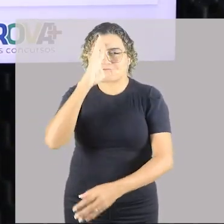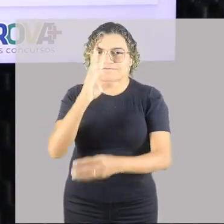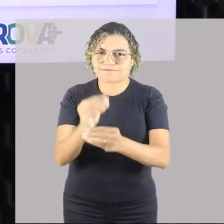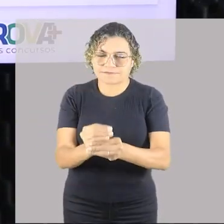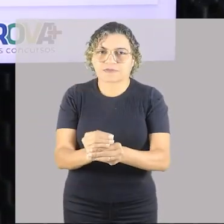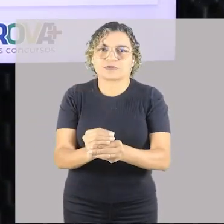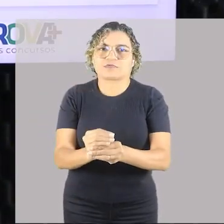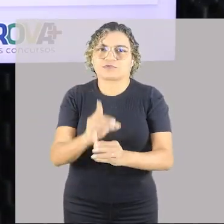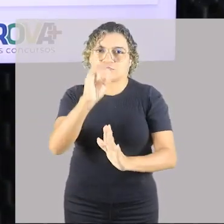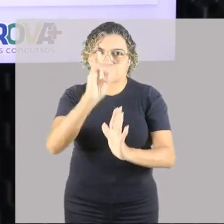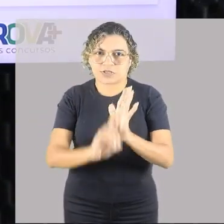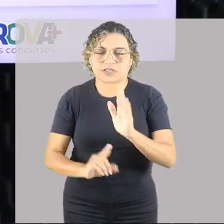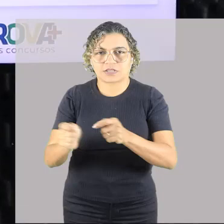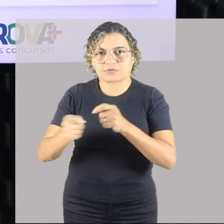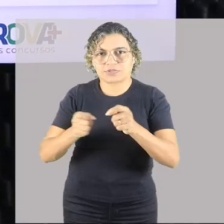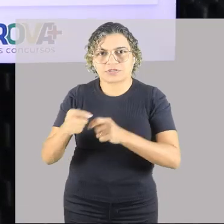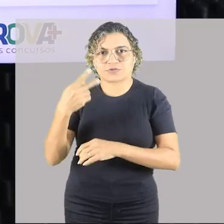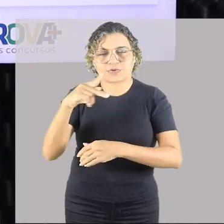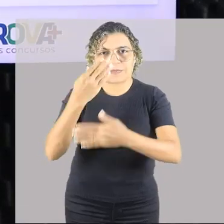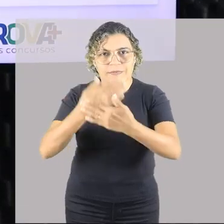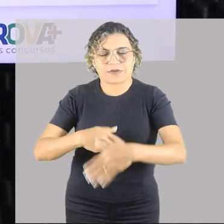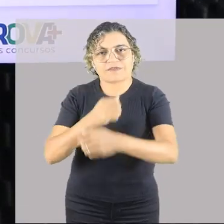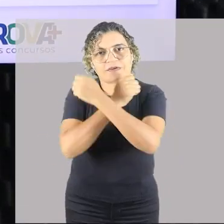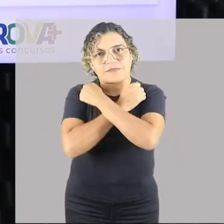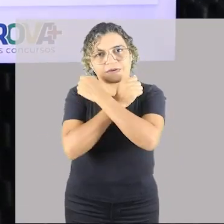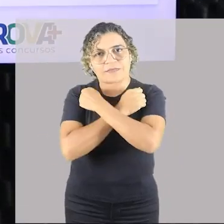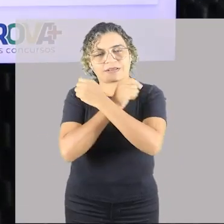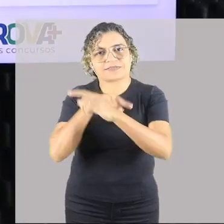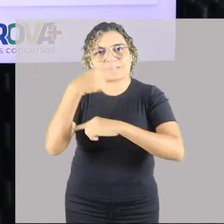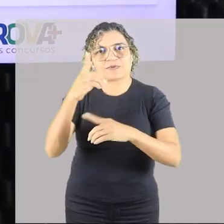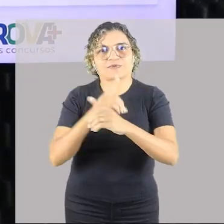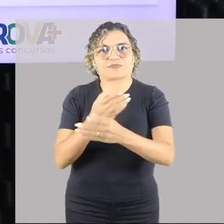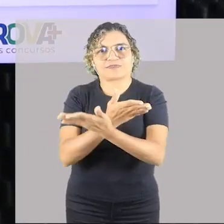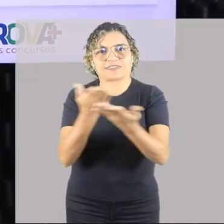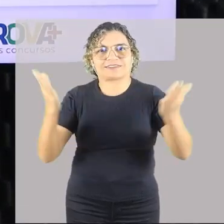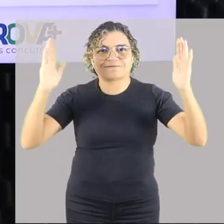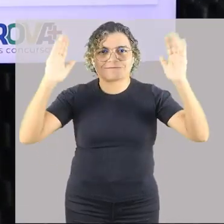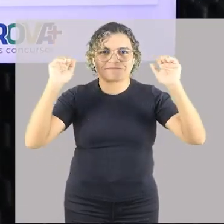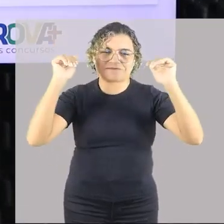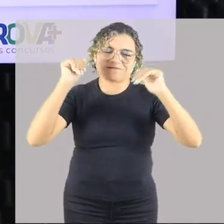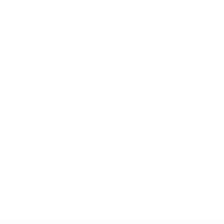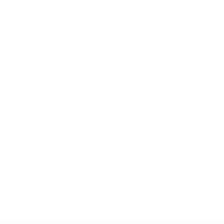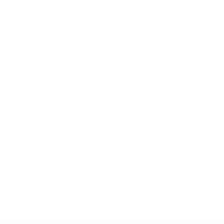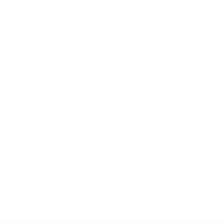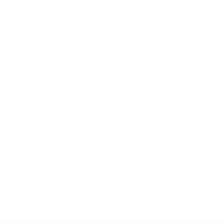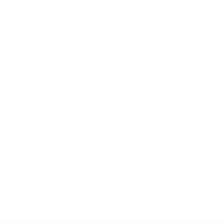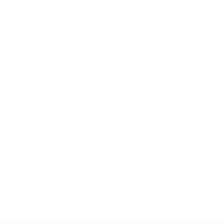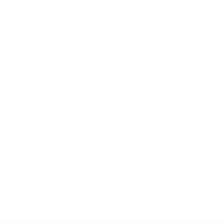importante para o direito administrativo para a sua prova. Um abraço, bons estudos e até a próxima aula.